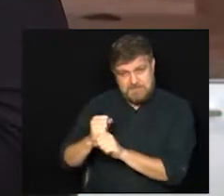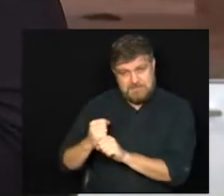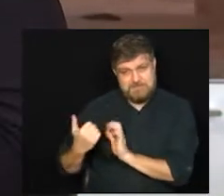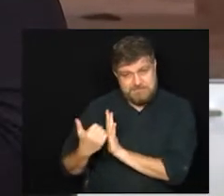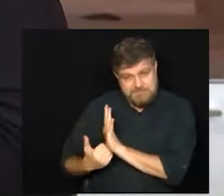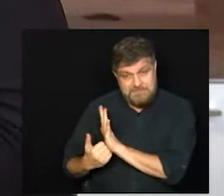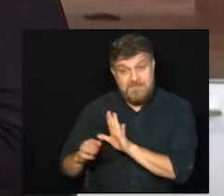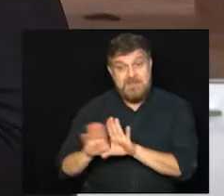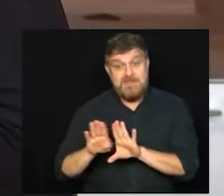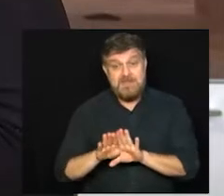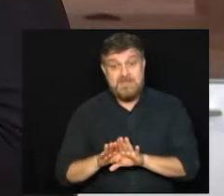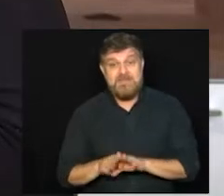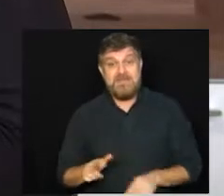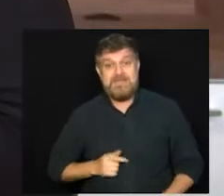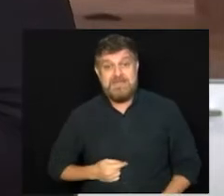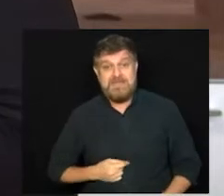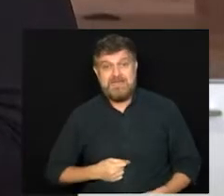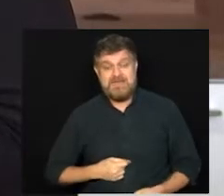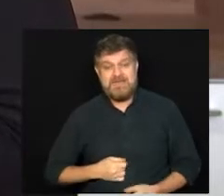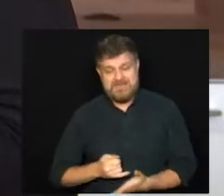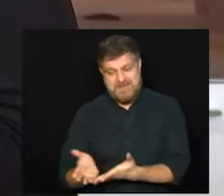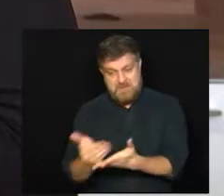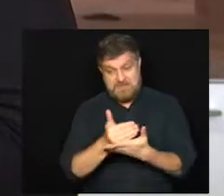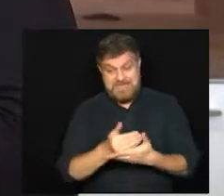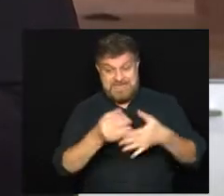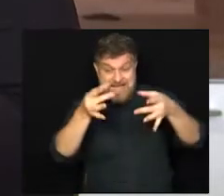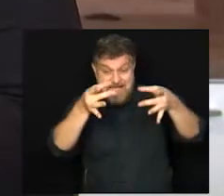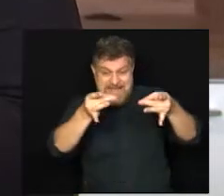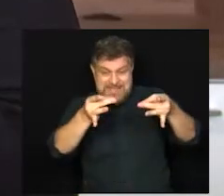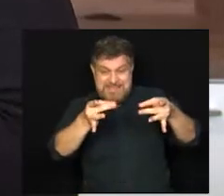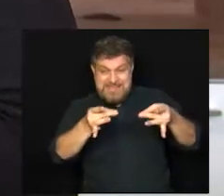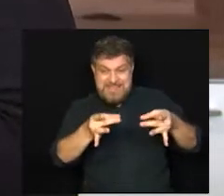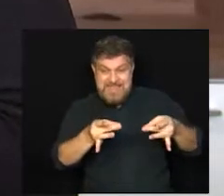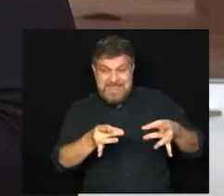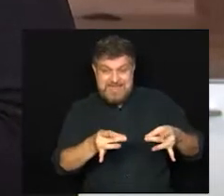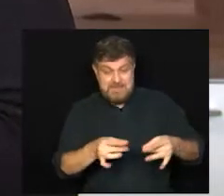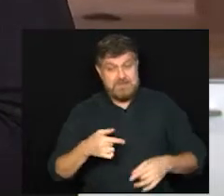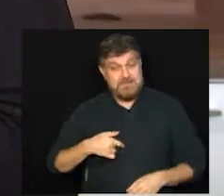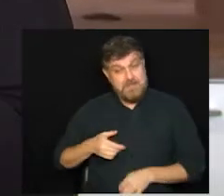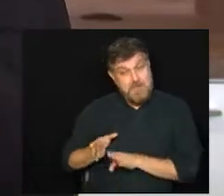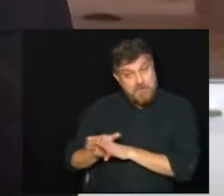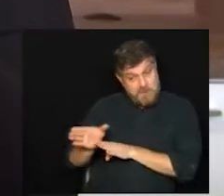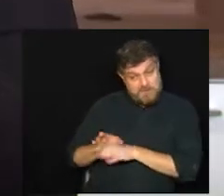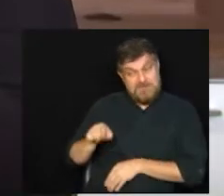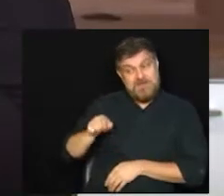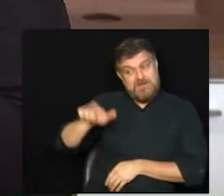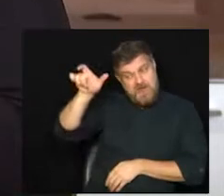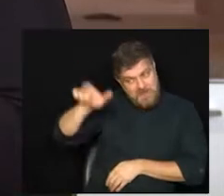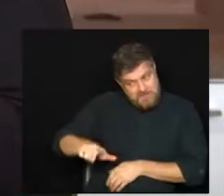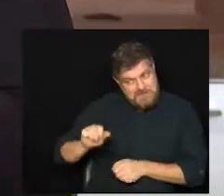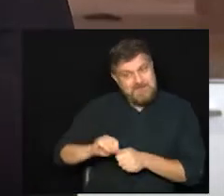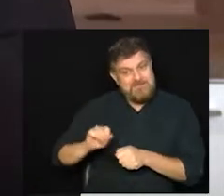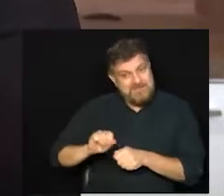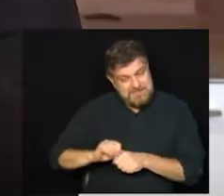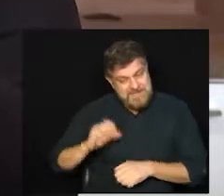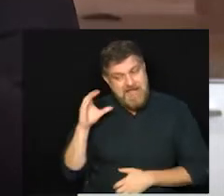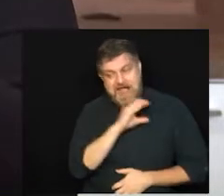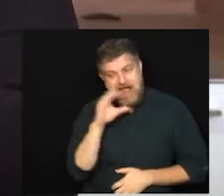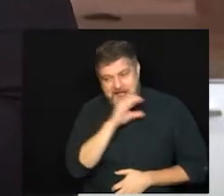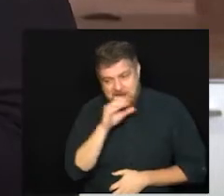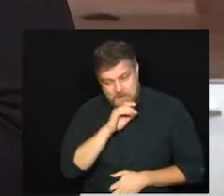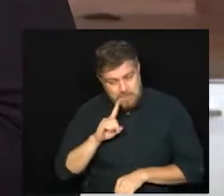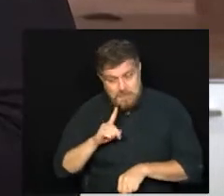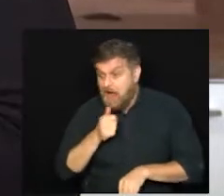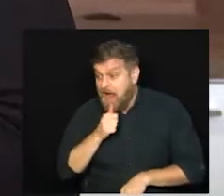simplificado, e a declaração completa, né? Então, eu aconselho que você consiga, realmente, os espectadores que ainda não